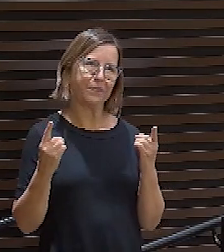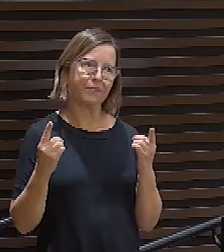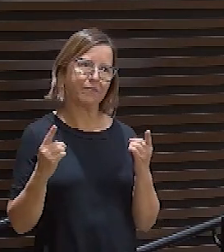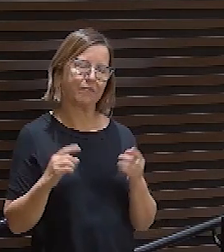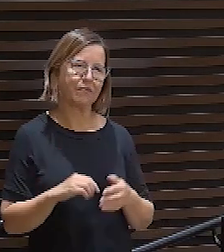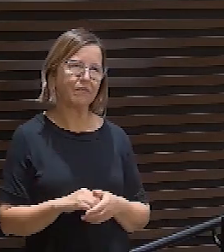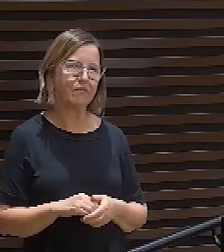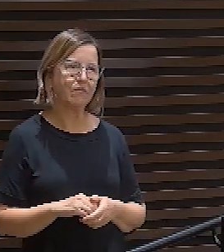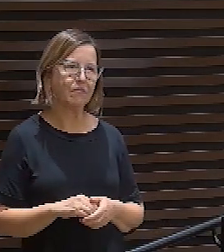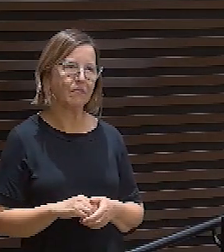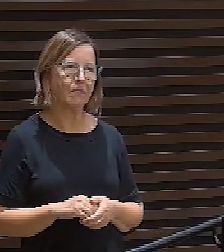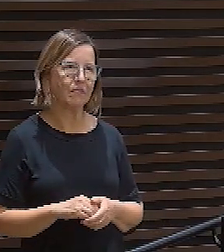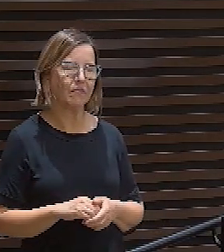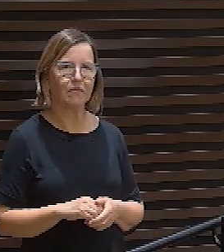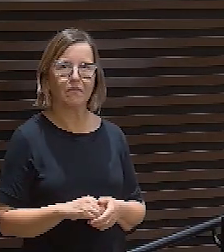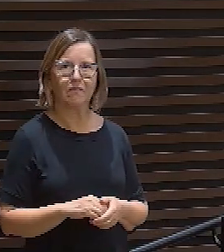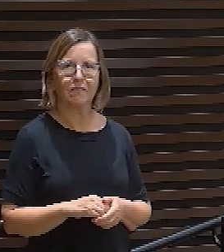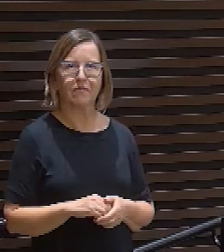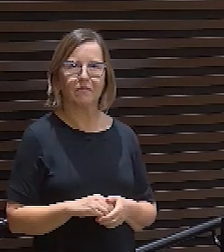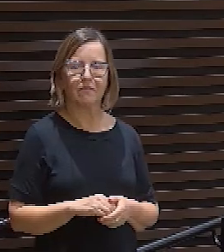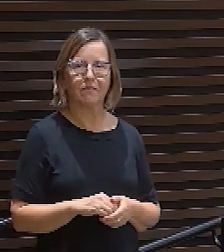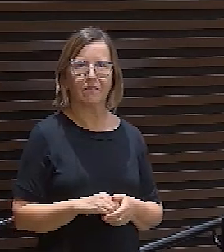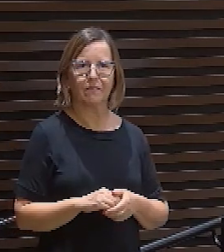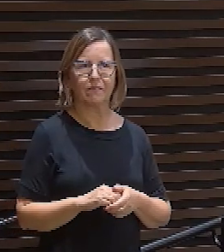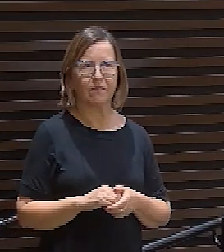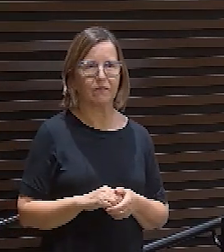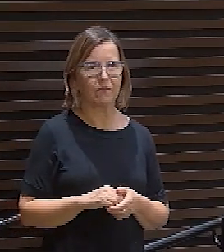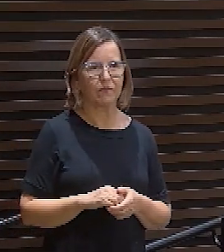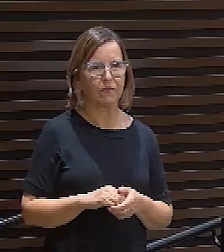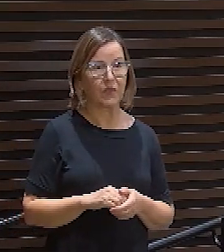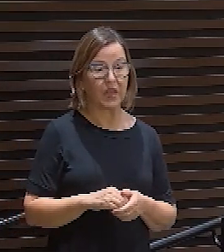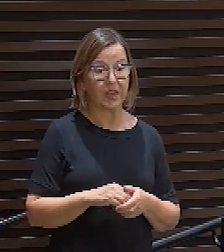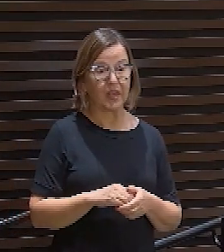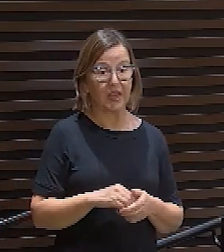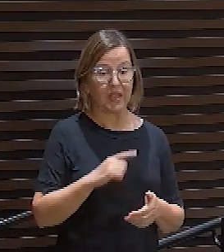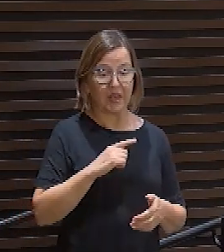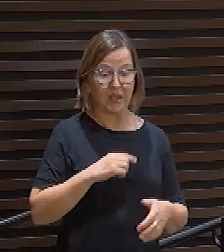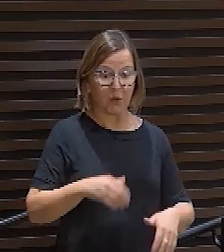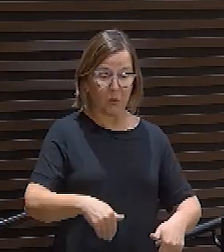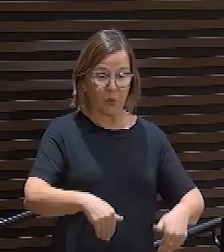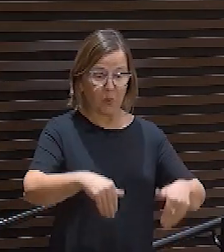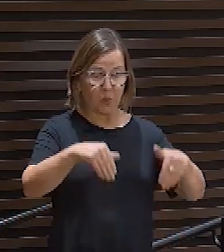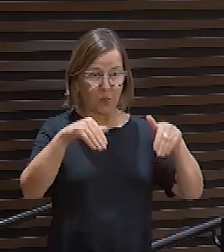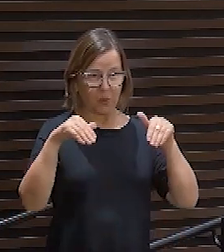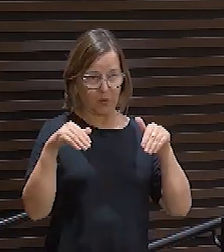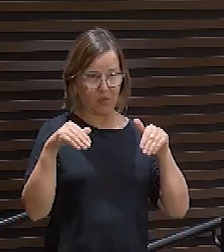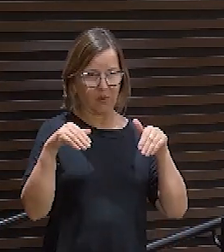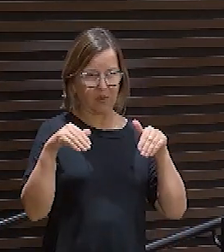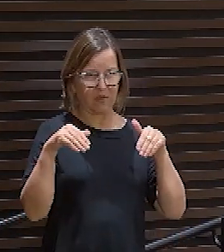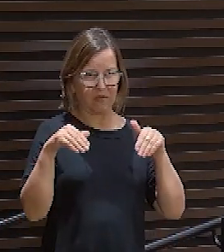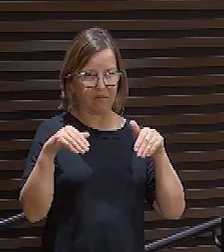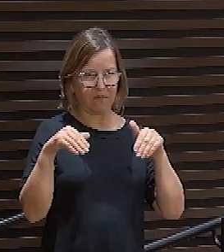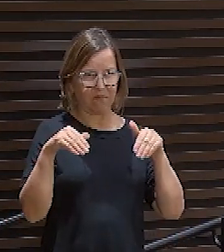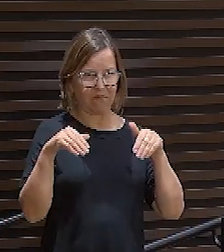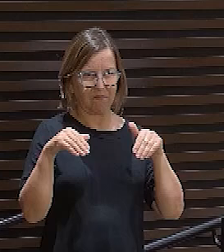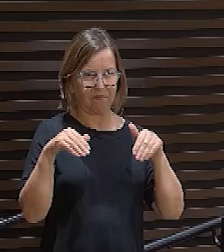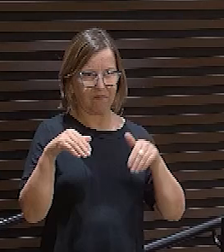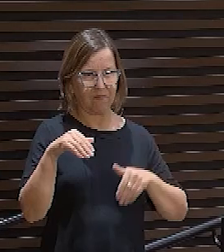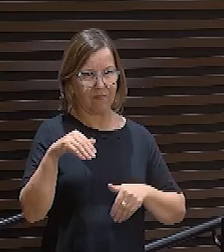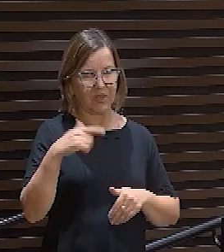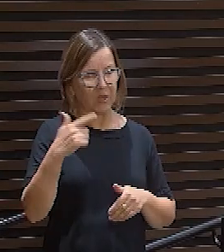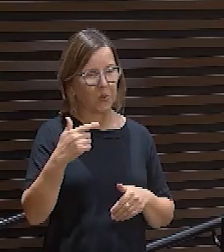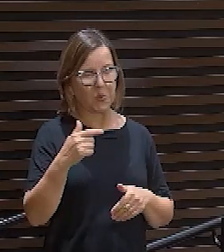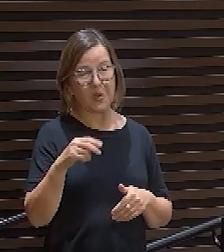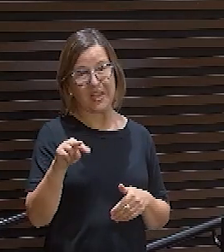Ele sobe os degraus do seu trono. Um trono que faz o trono de Salomão parecer de papelão. E ele não